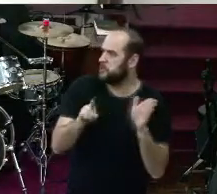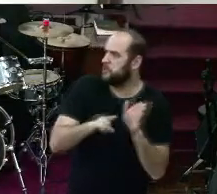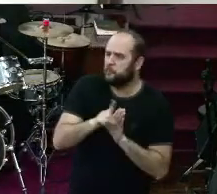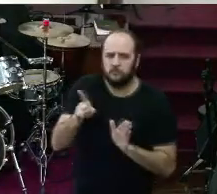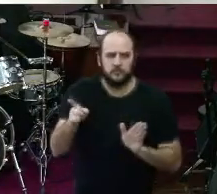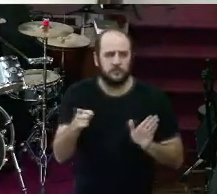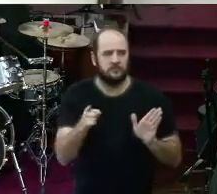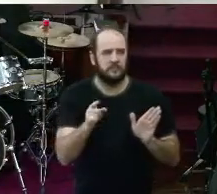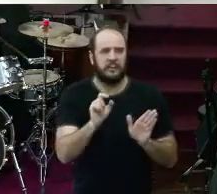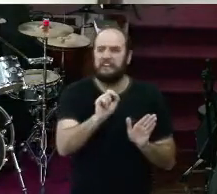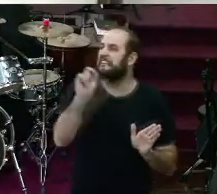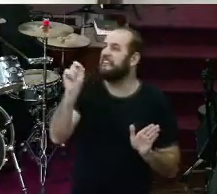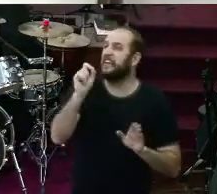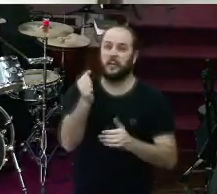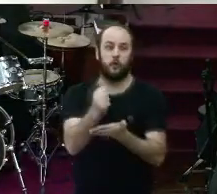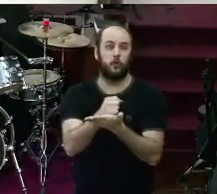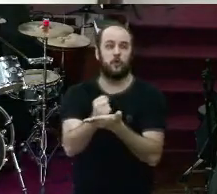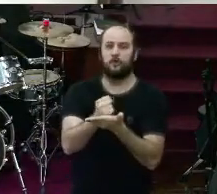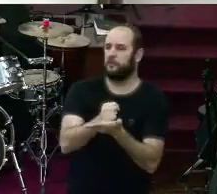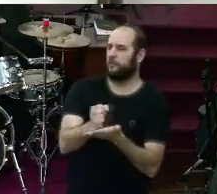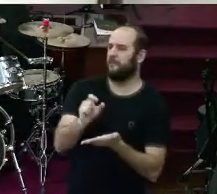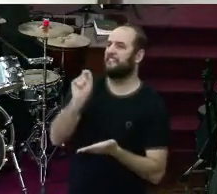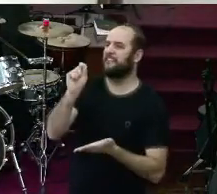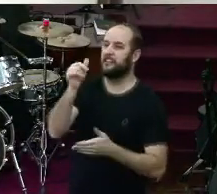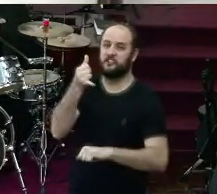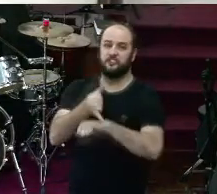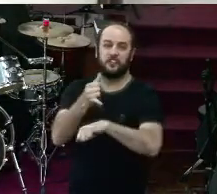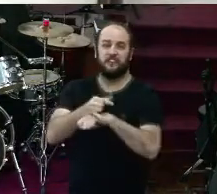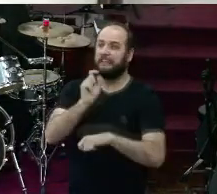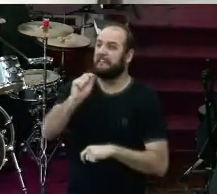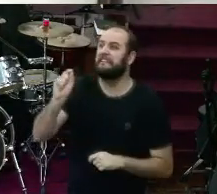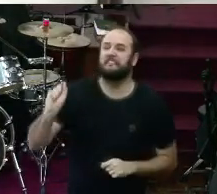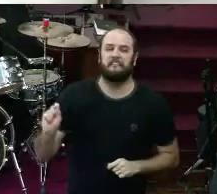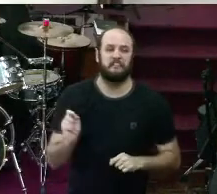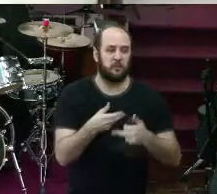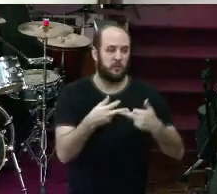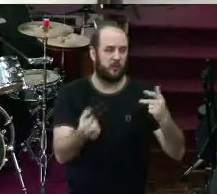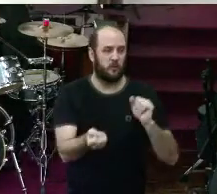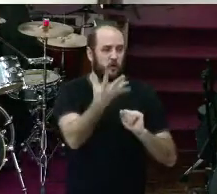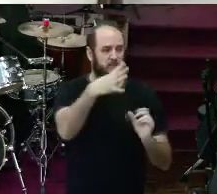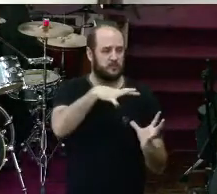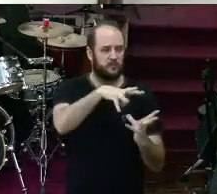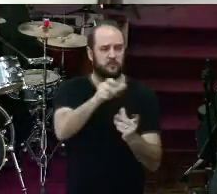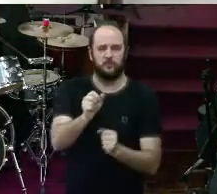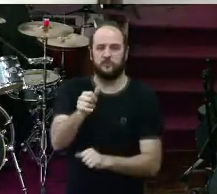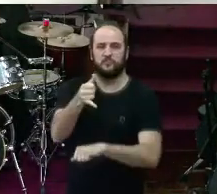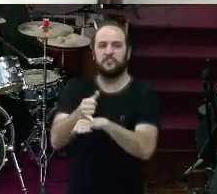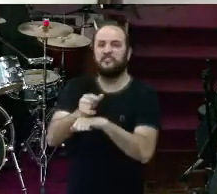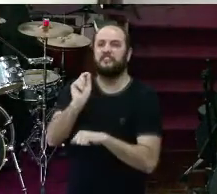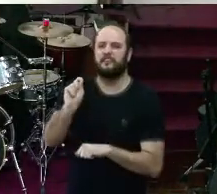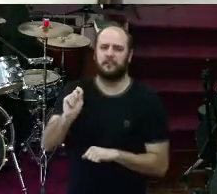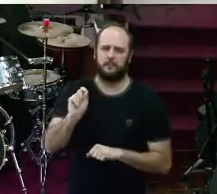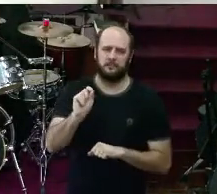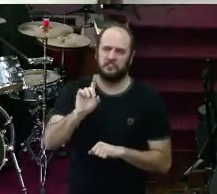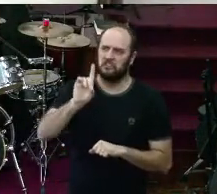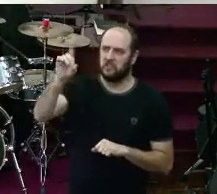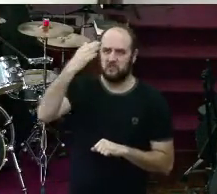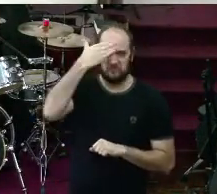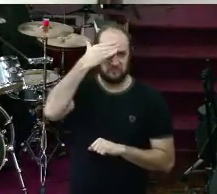vezes: quem é que está no controle de tudo isso que está acontecendo na humanidade? Será que Deus se esqueceu de